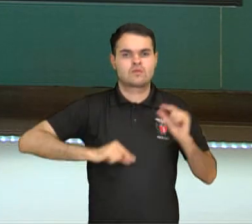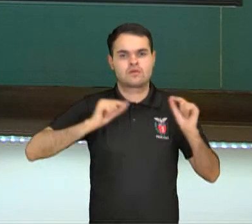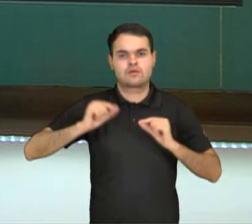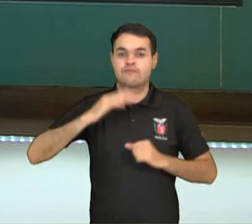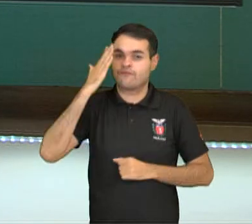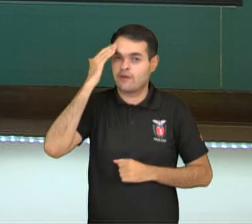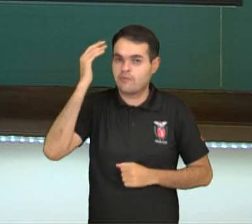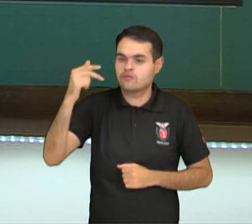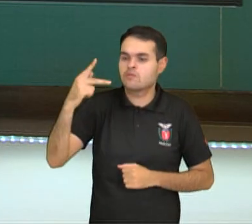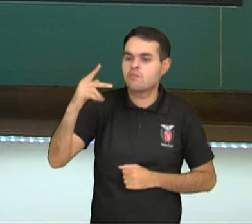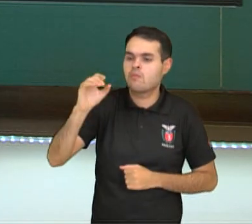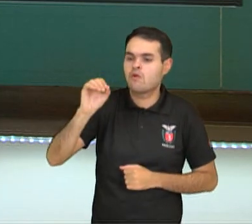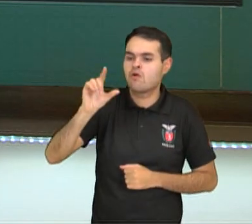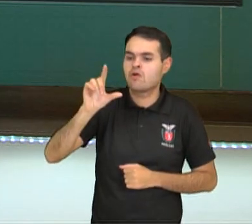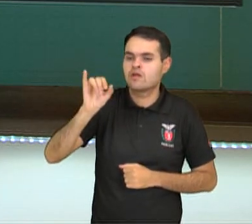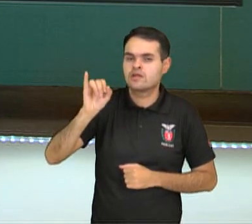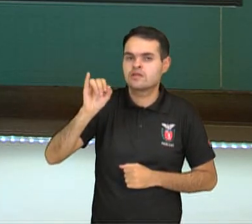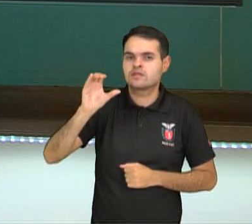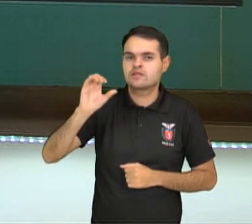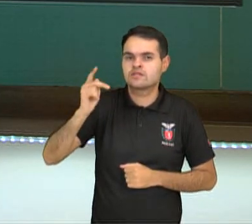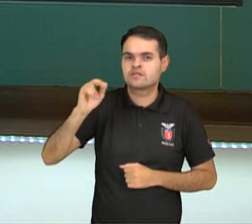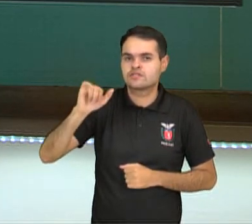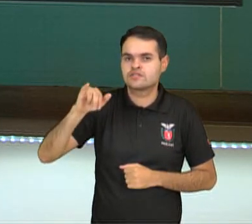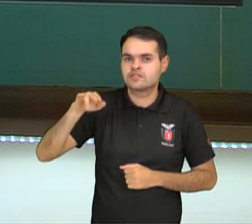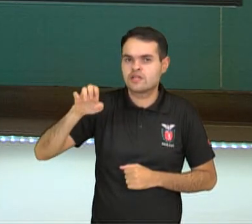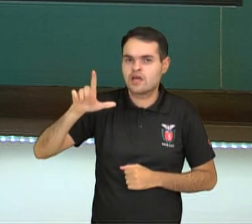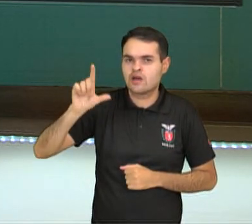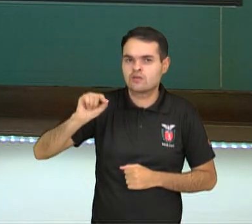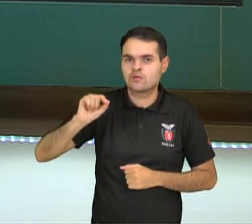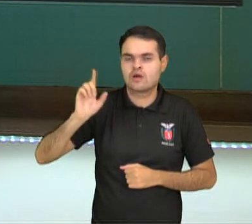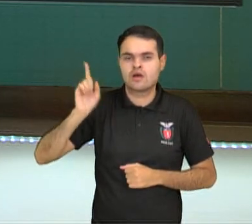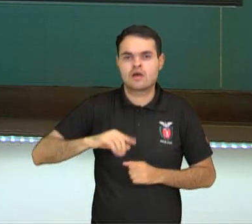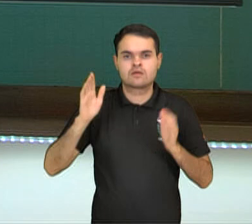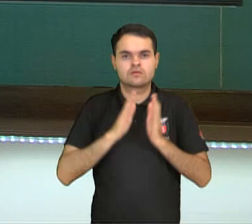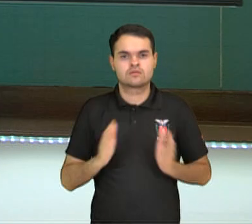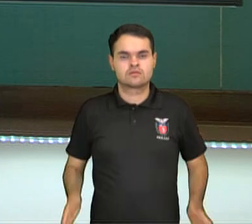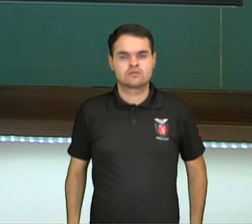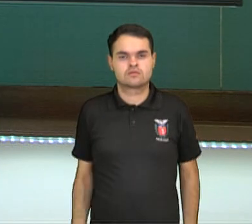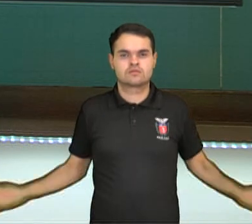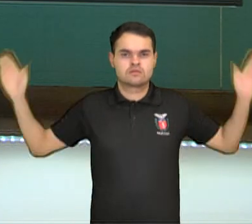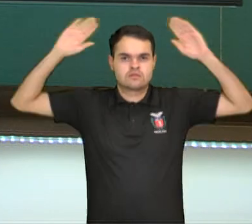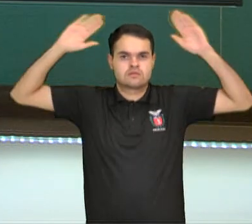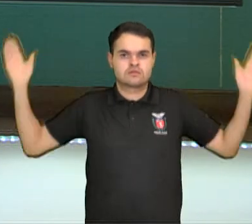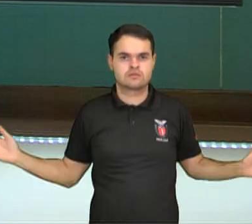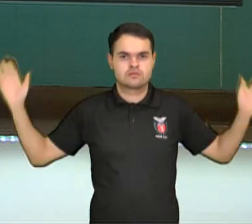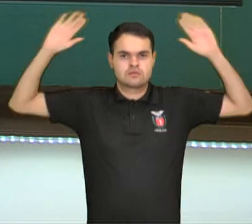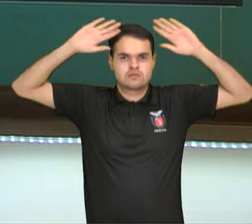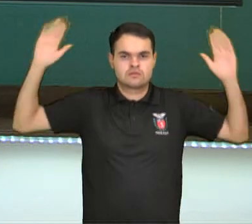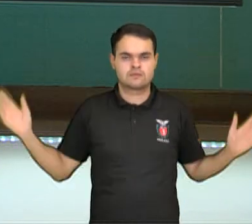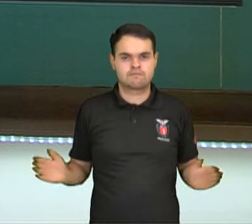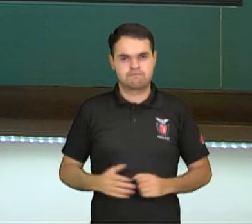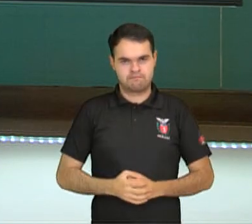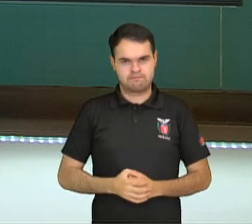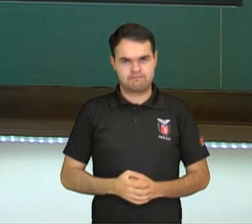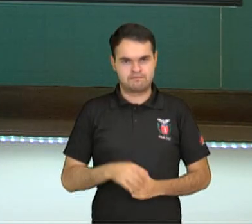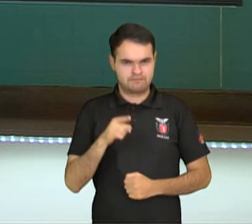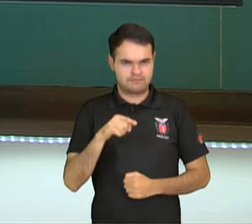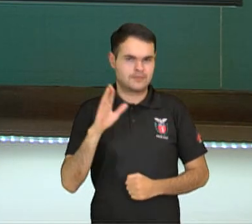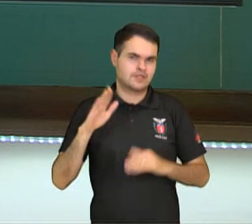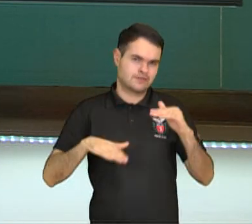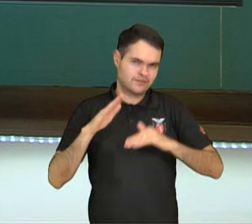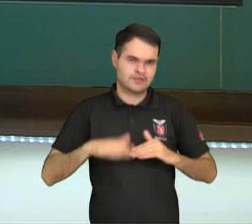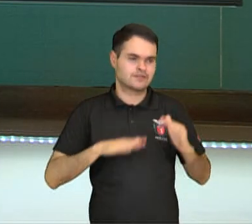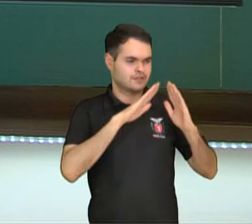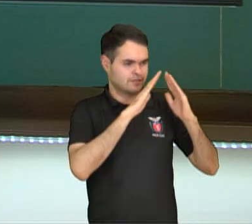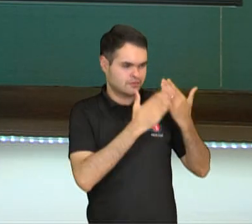o famoso polichinelo. Praticamente todo mundo, pelo menos uma vez na vida, já fez polichinelo, né? Ou na escola,